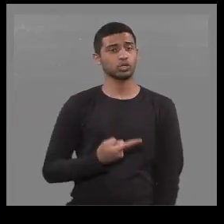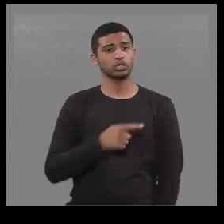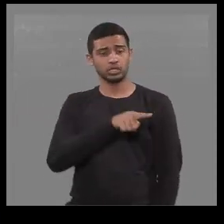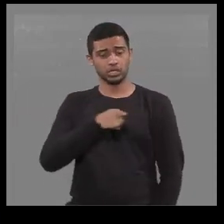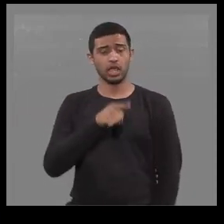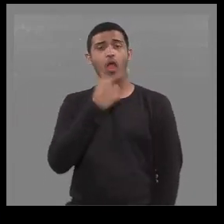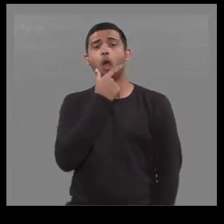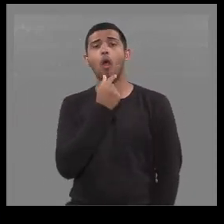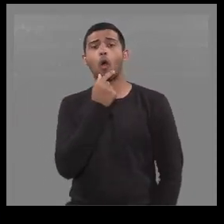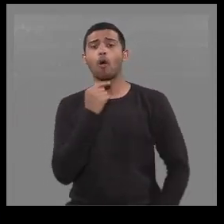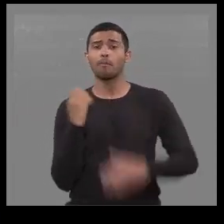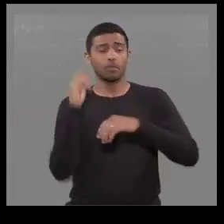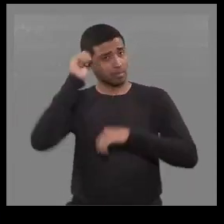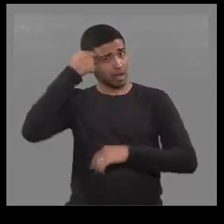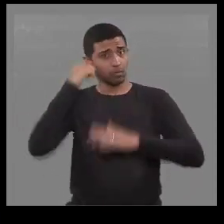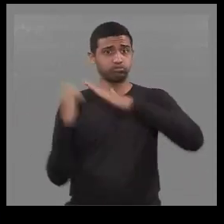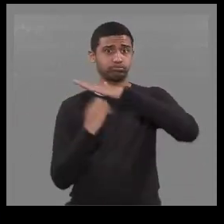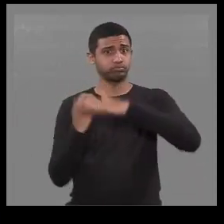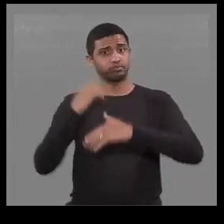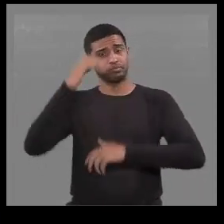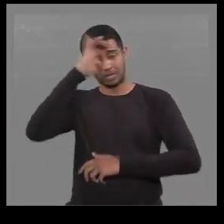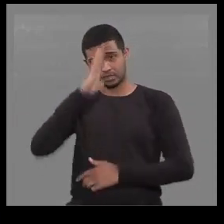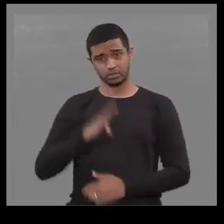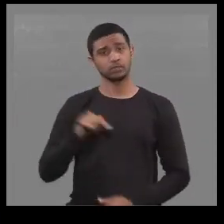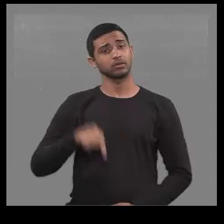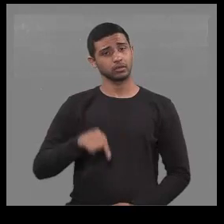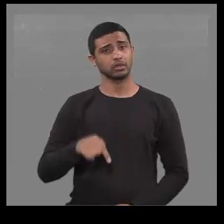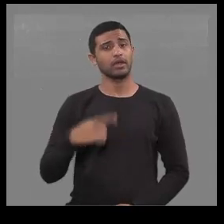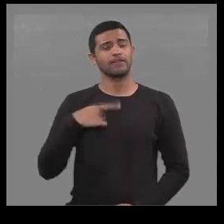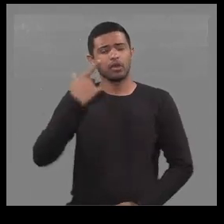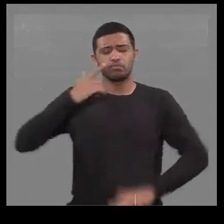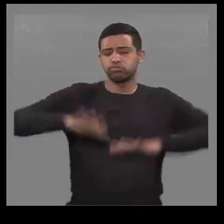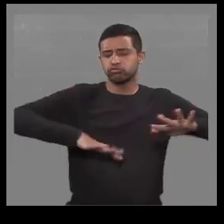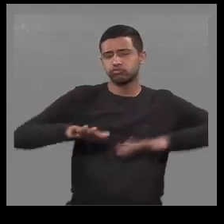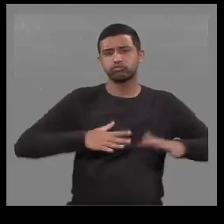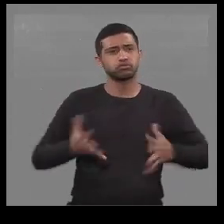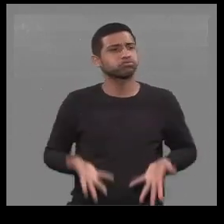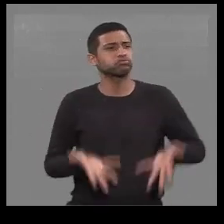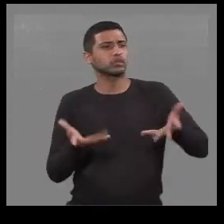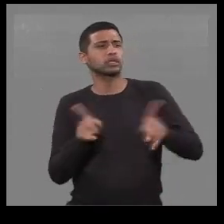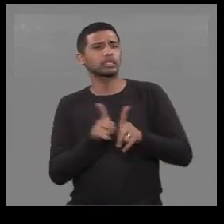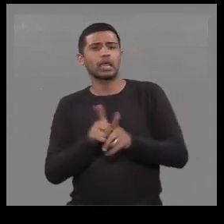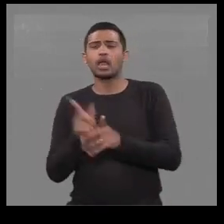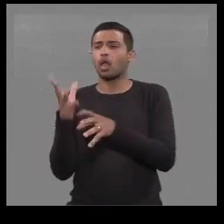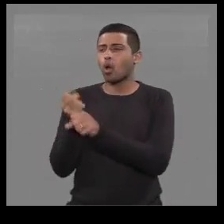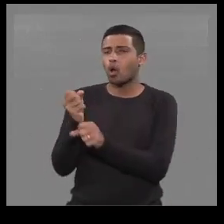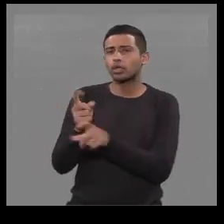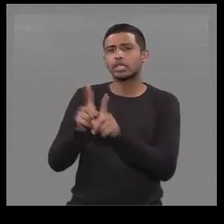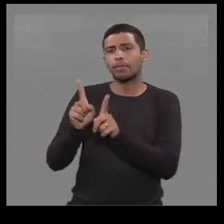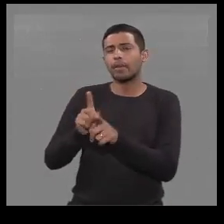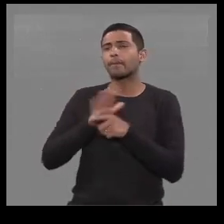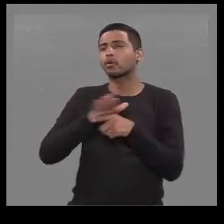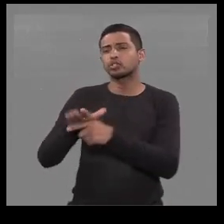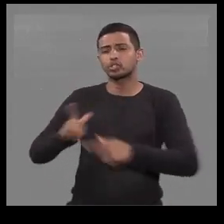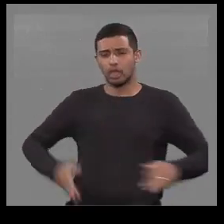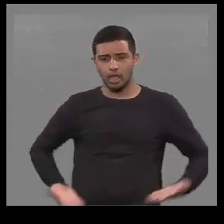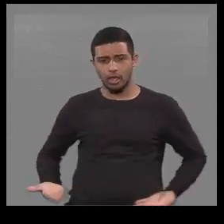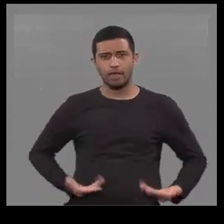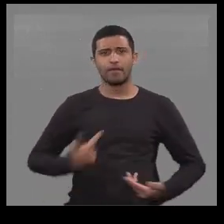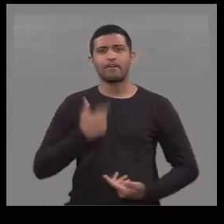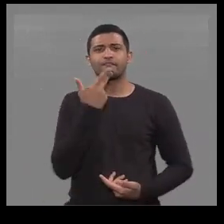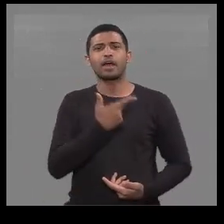milhões de empreendedores negros no Brasil. E esse movimento estimula compras e prestação de serviços